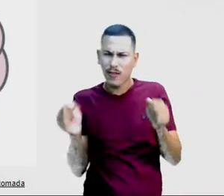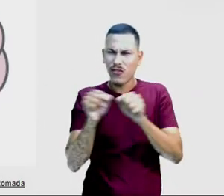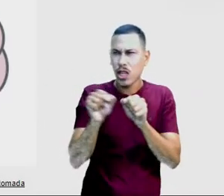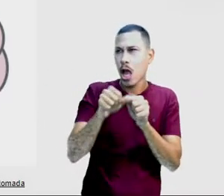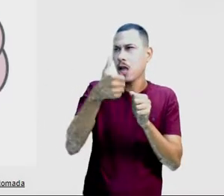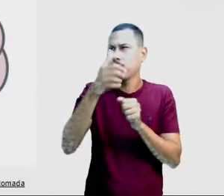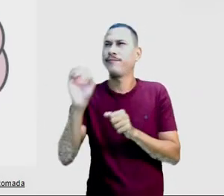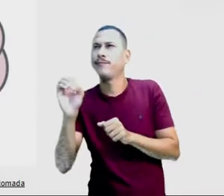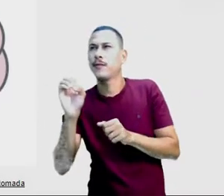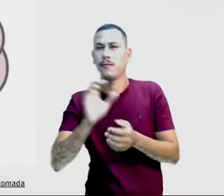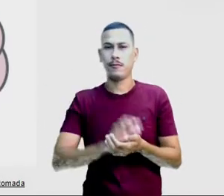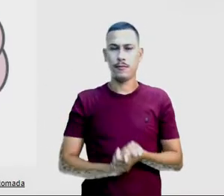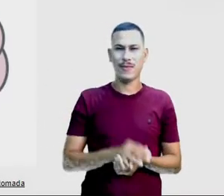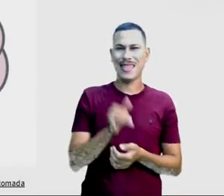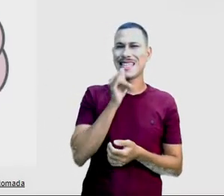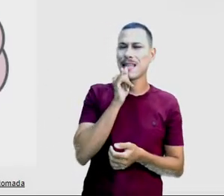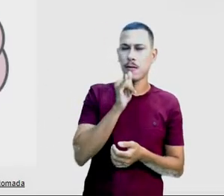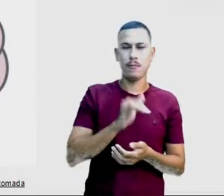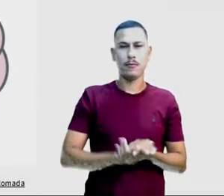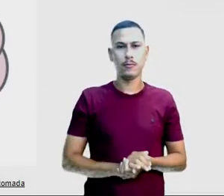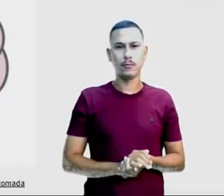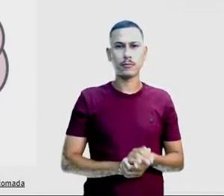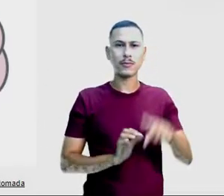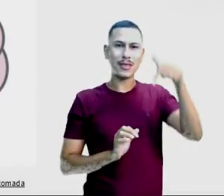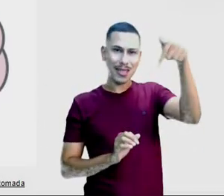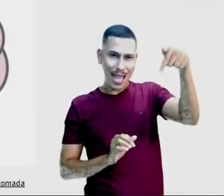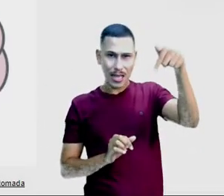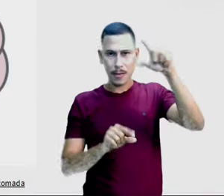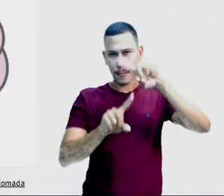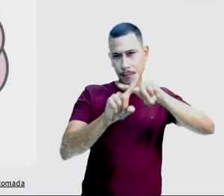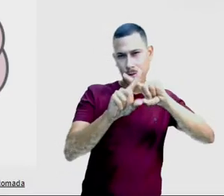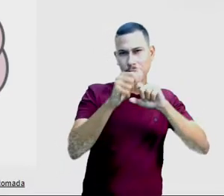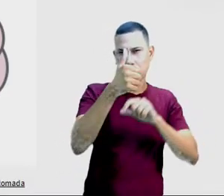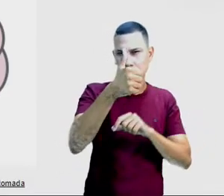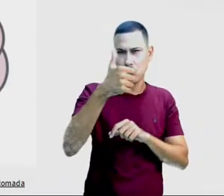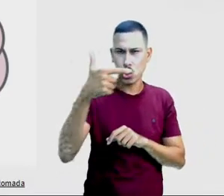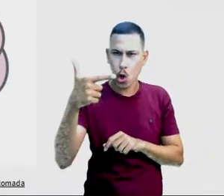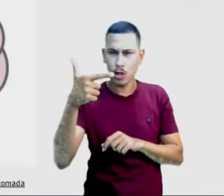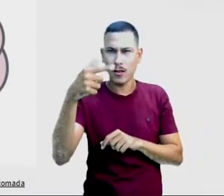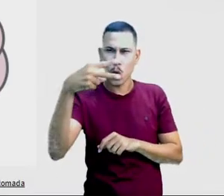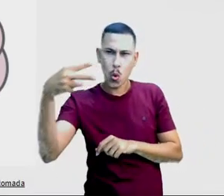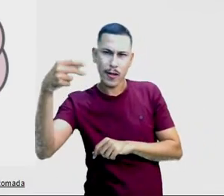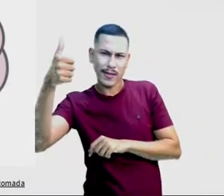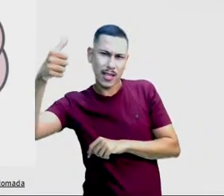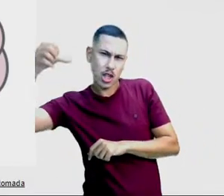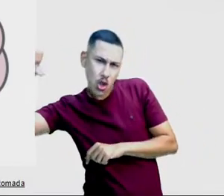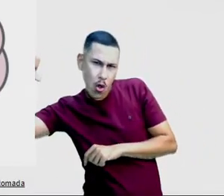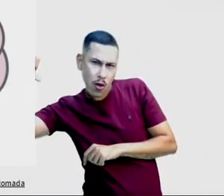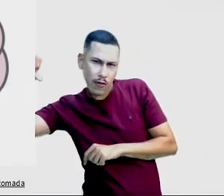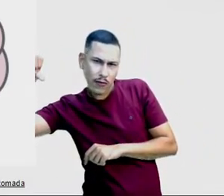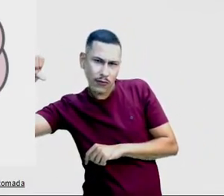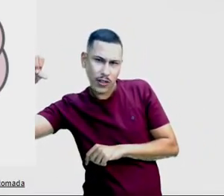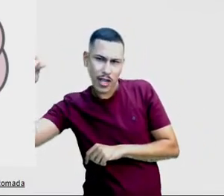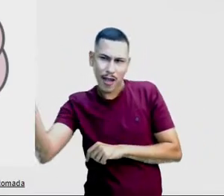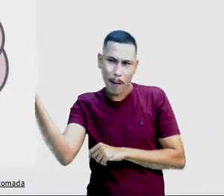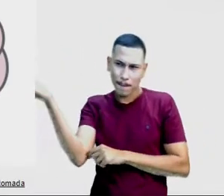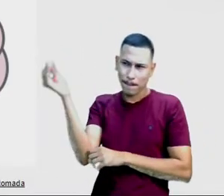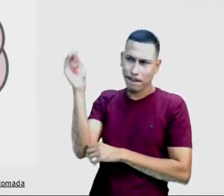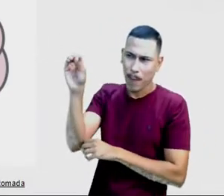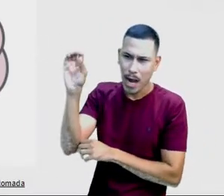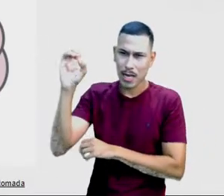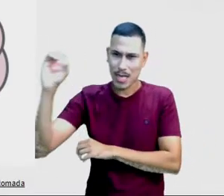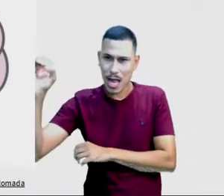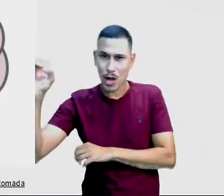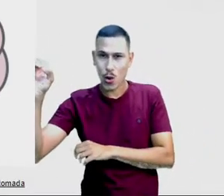10, a gente pega 7 mais 12, deu 19, acrescentou o 0,